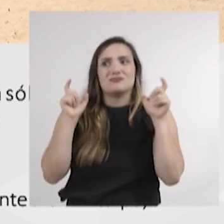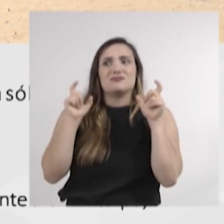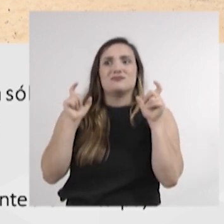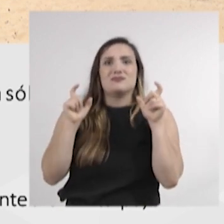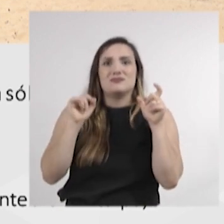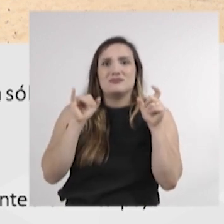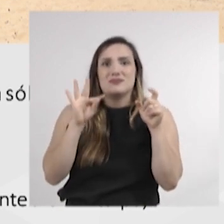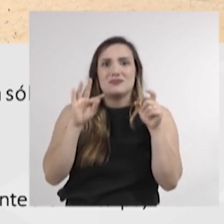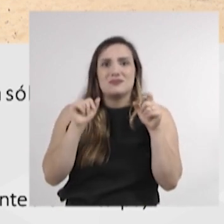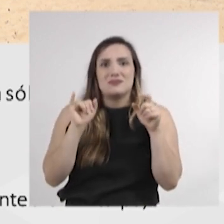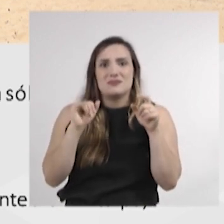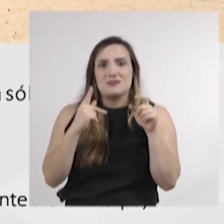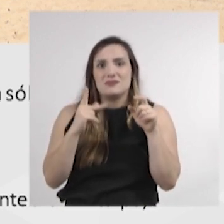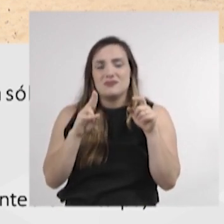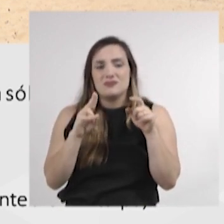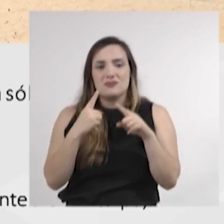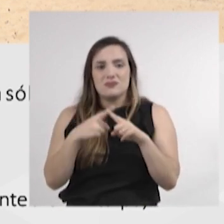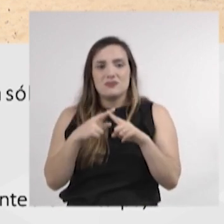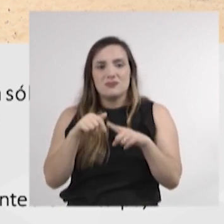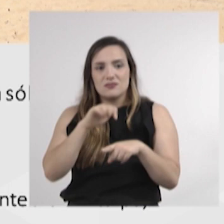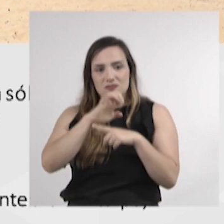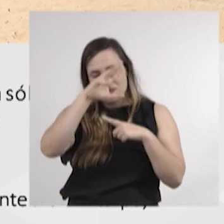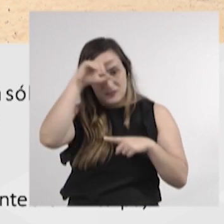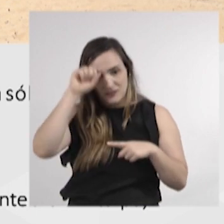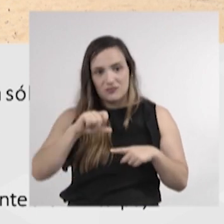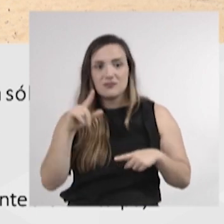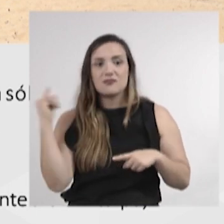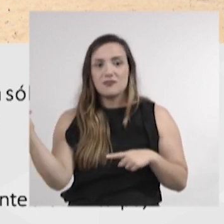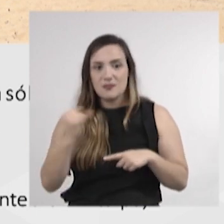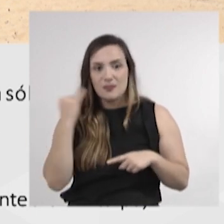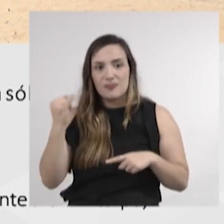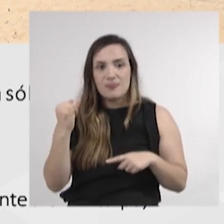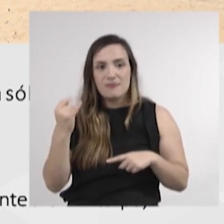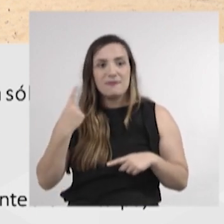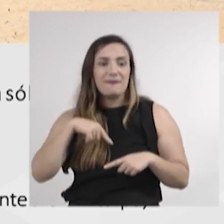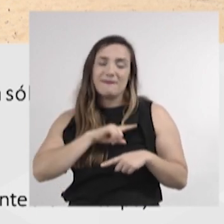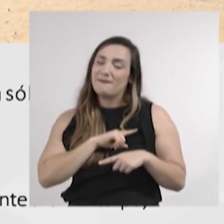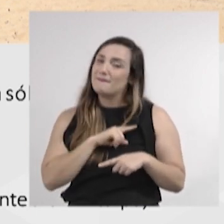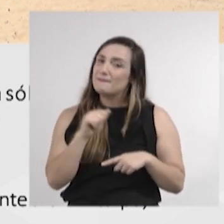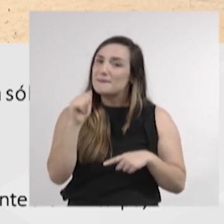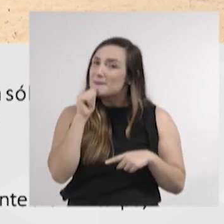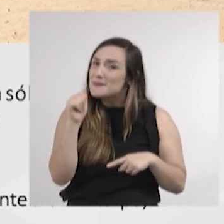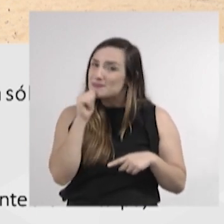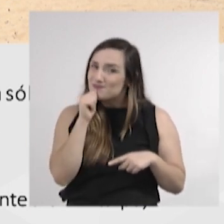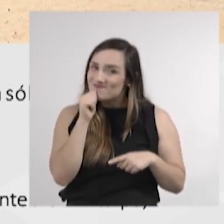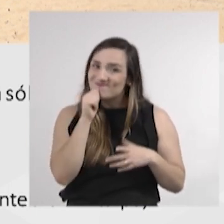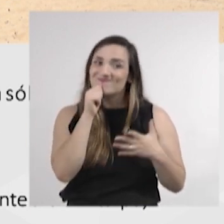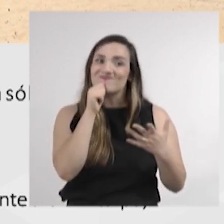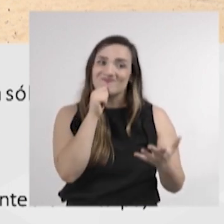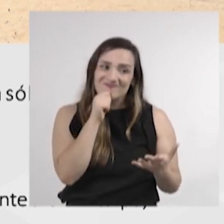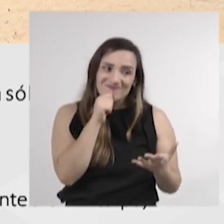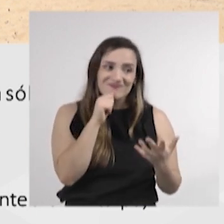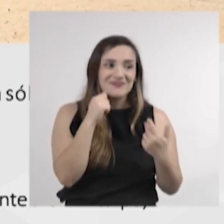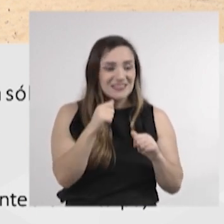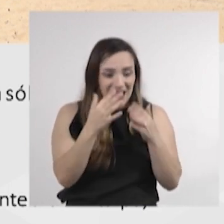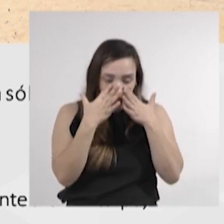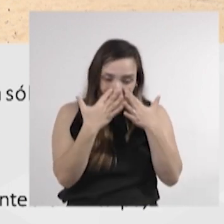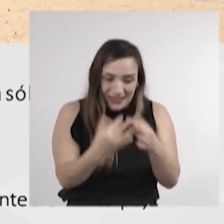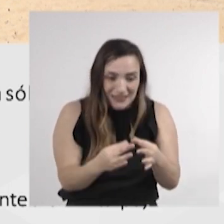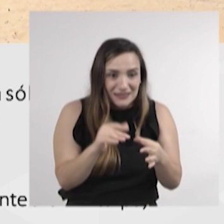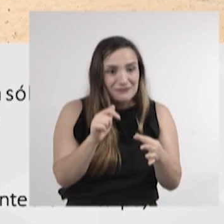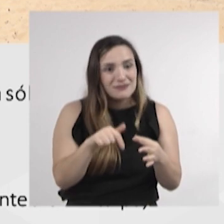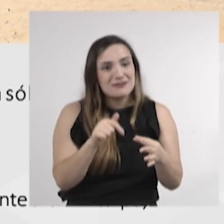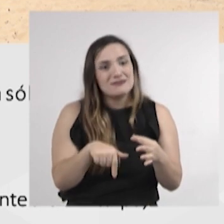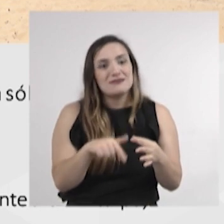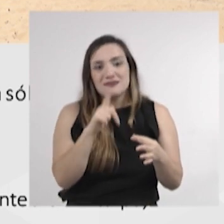Itaipu, porque o Mato Grosso do Sul é tão importante, mesmo nós estando tão longe, por isso que é tão importante para a gente ficar sempre de olho no que